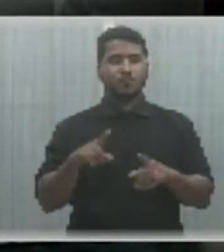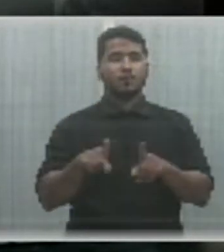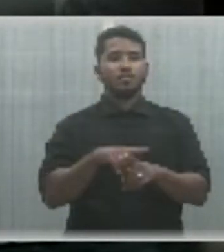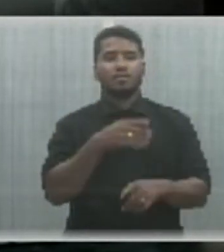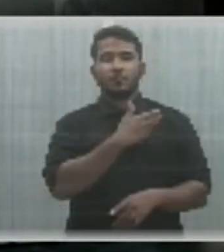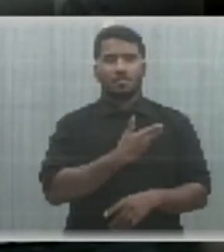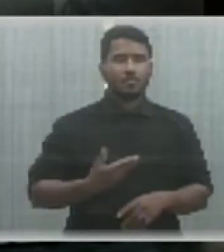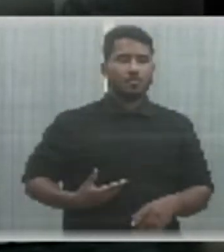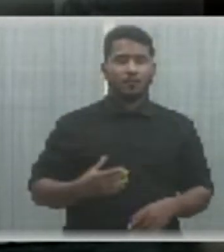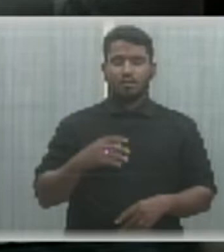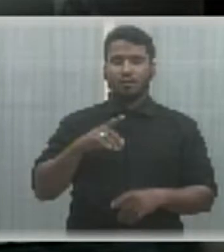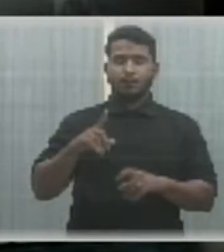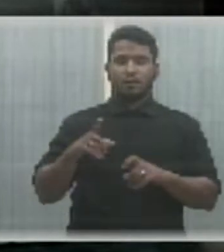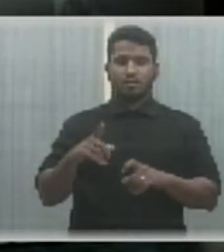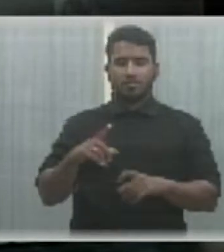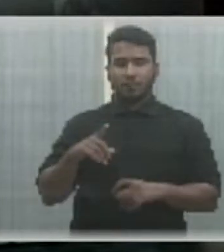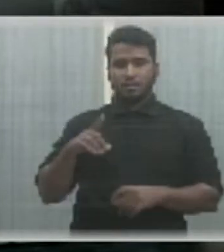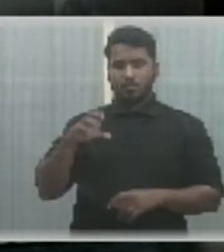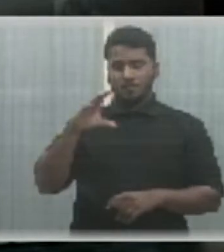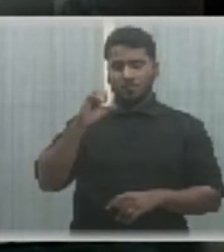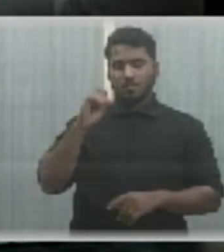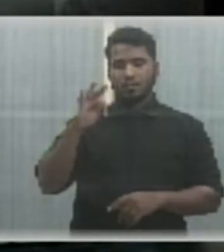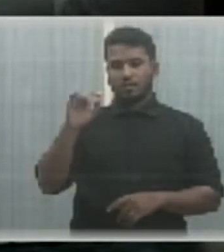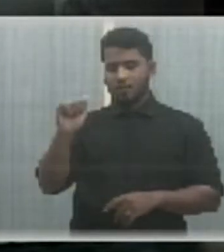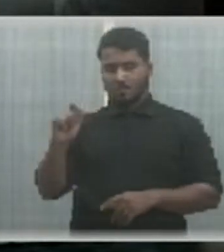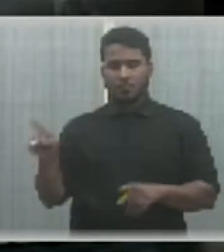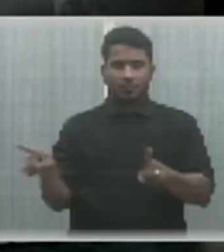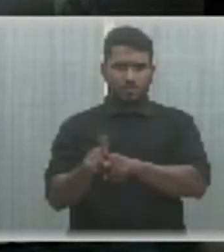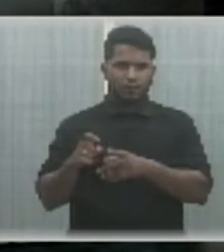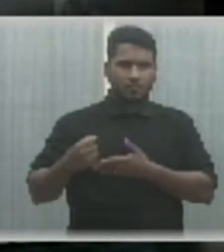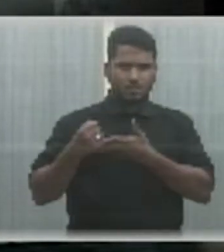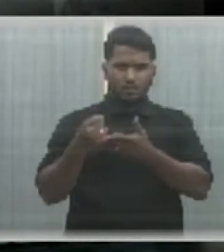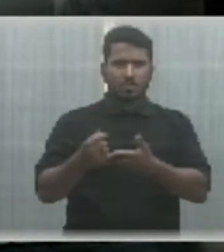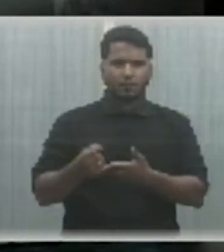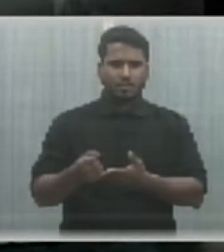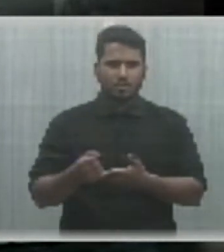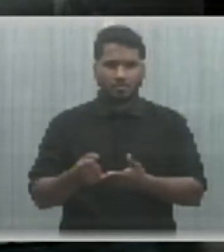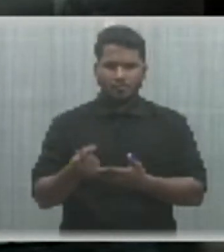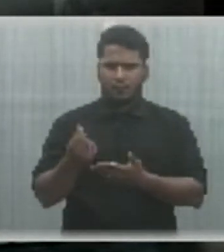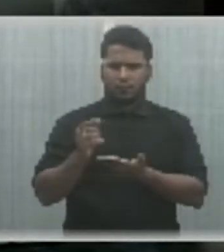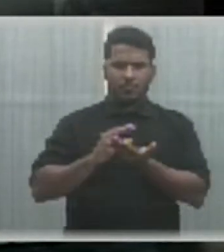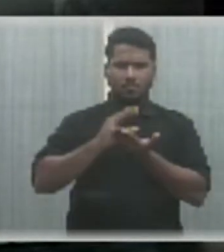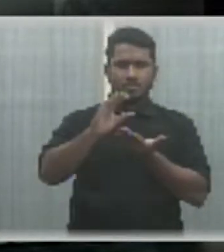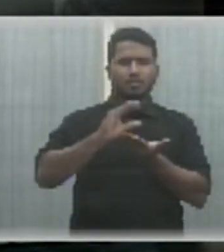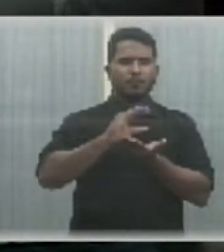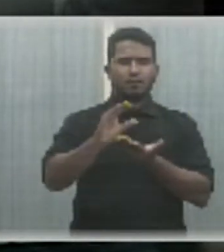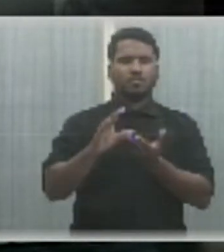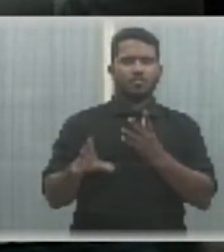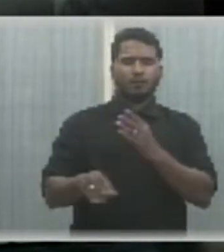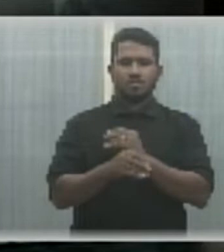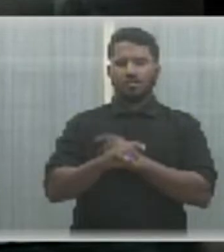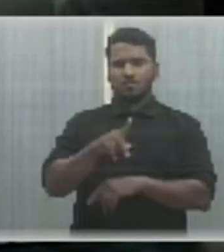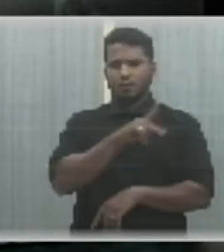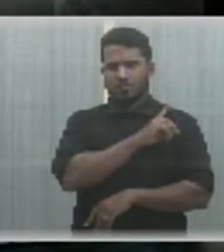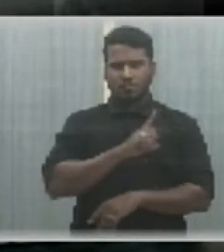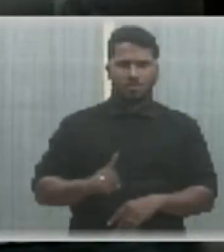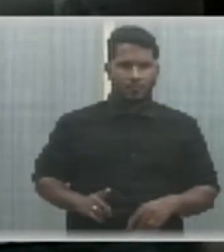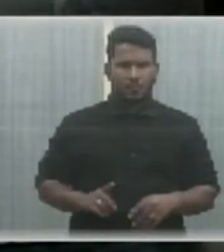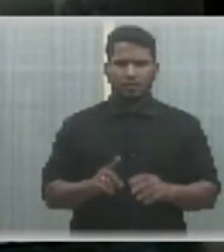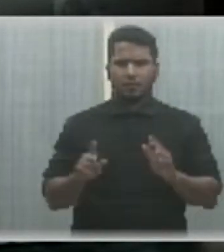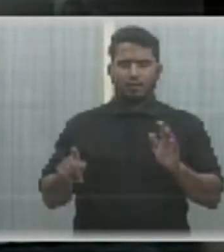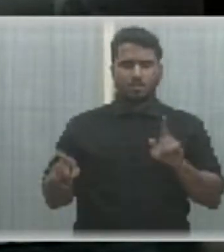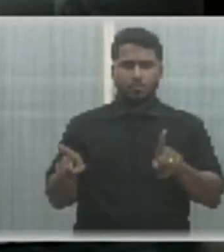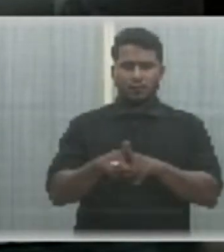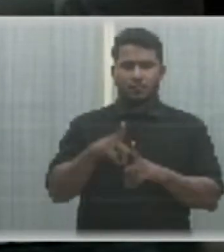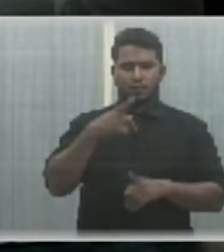Francisco Costa, que tem também ajudado a viabilizar recursos de emenda parlamentar, recursos do próprio